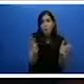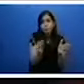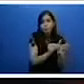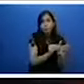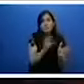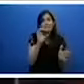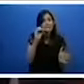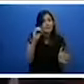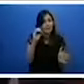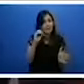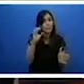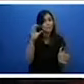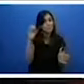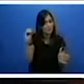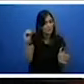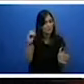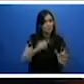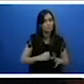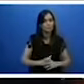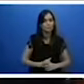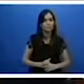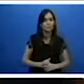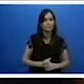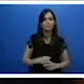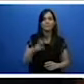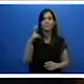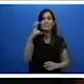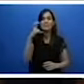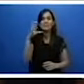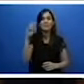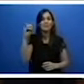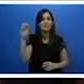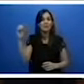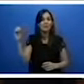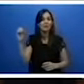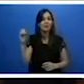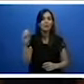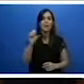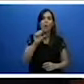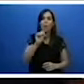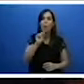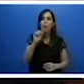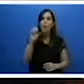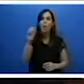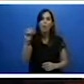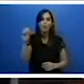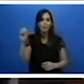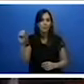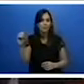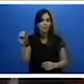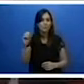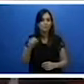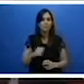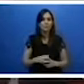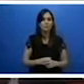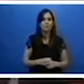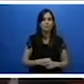tá? Então, 5 vezes 100, 500 vezes 8, 800.